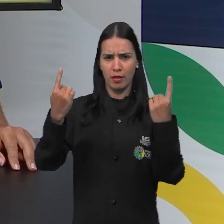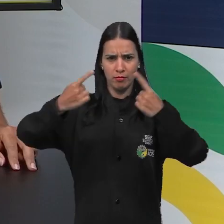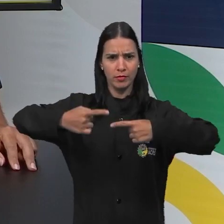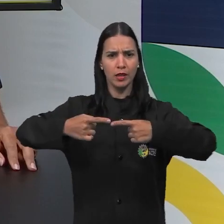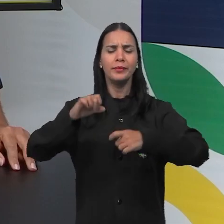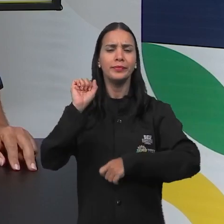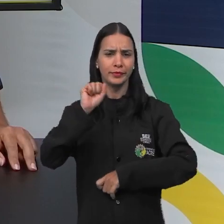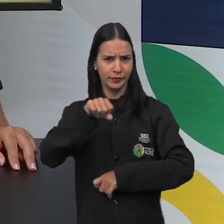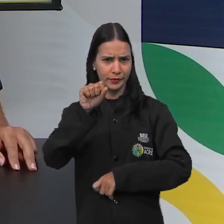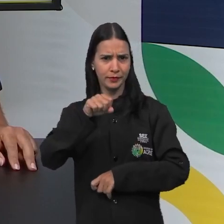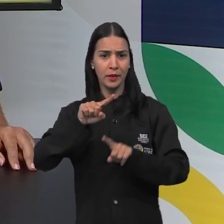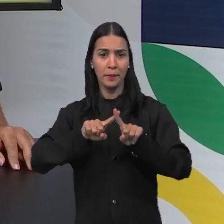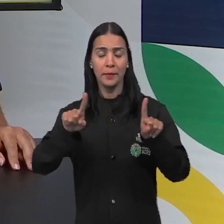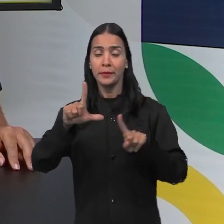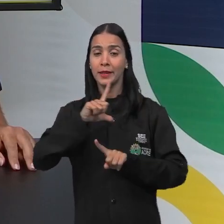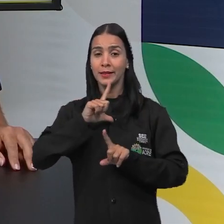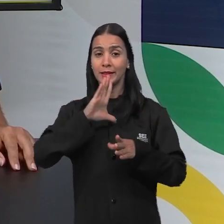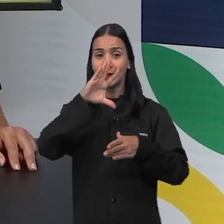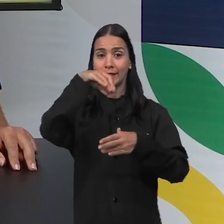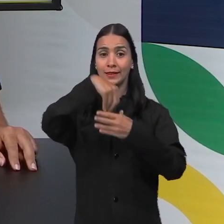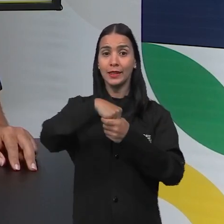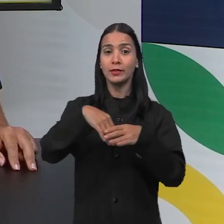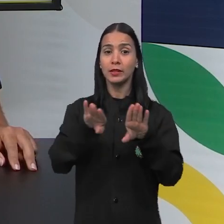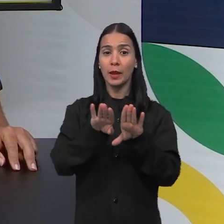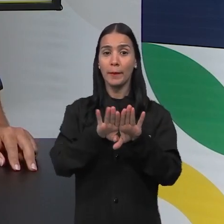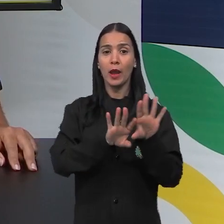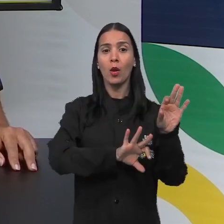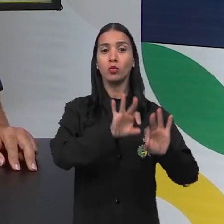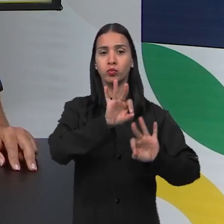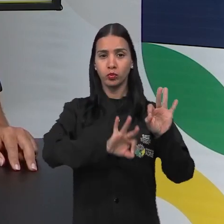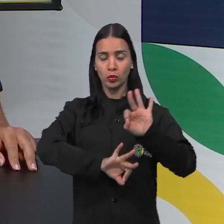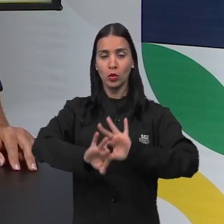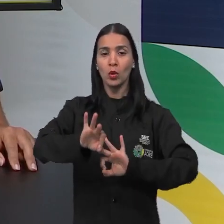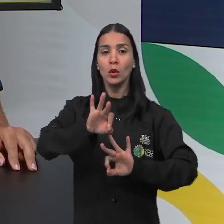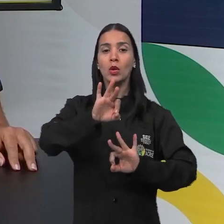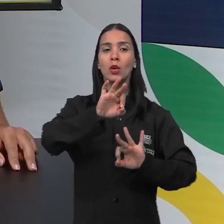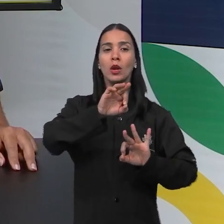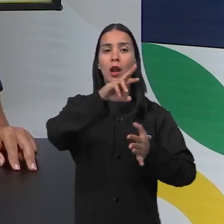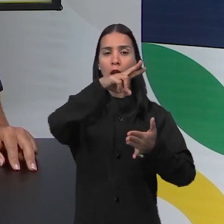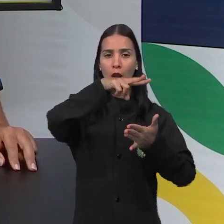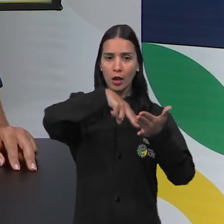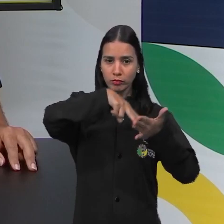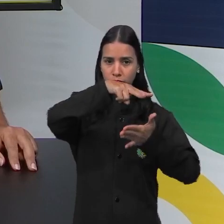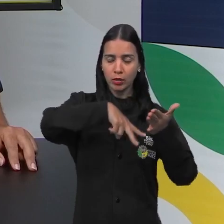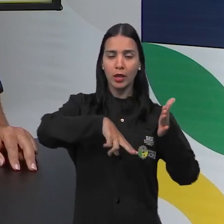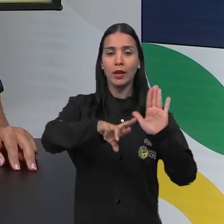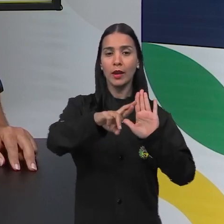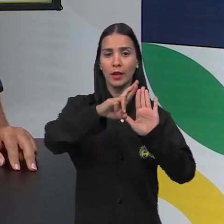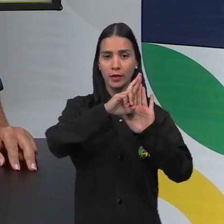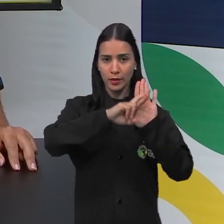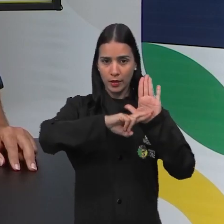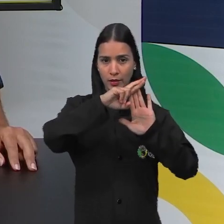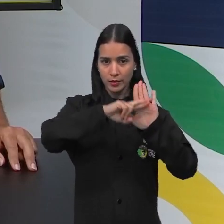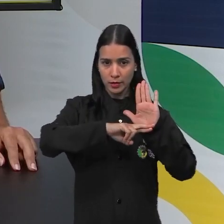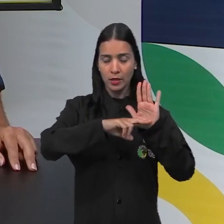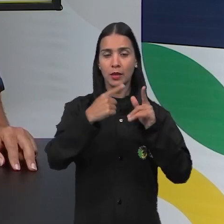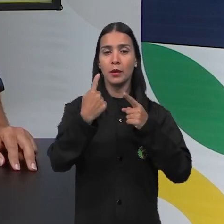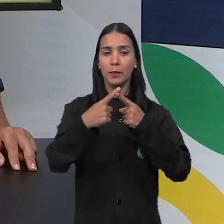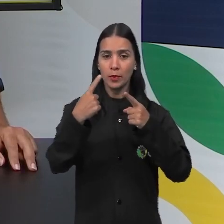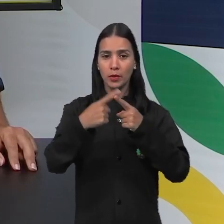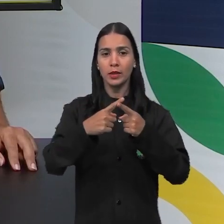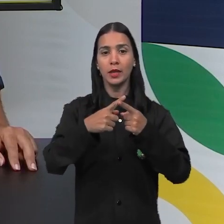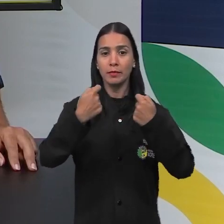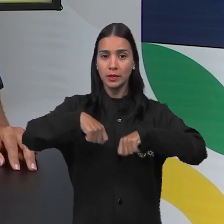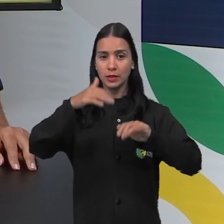competição? Sim, mas existe também a regulamentação. E respeitar as regras é fundamental em uma competição. Ninguém